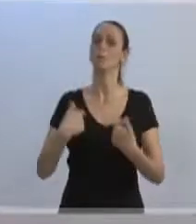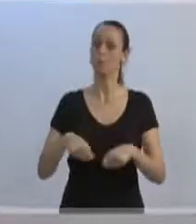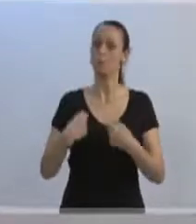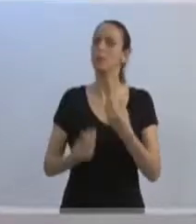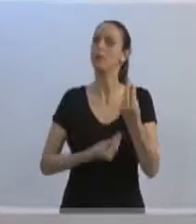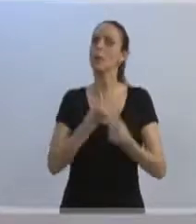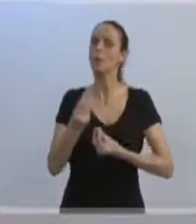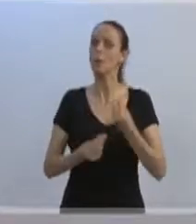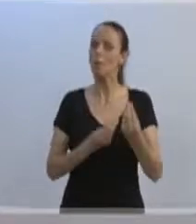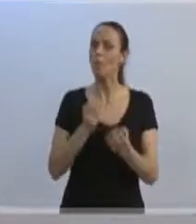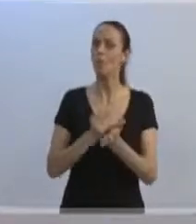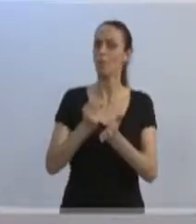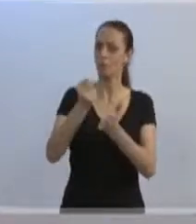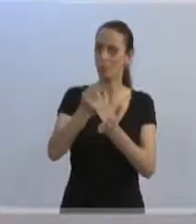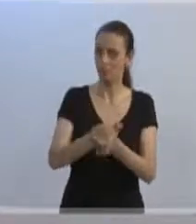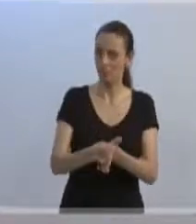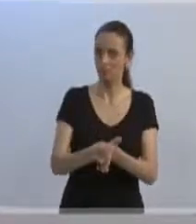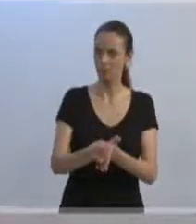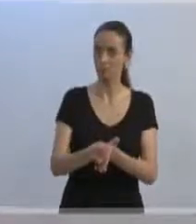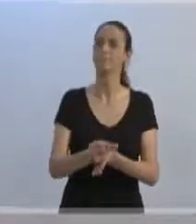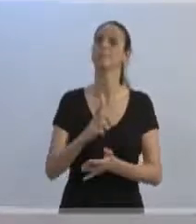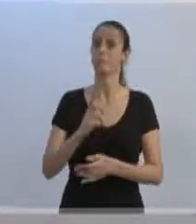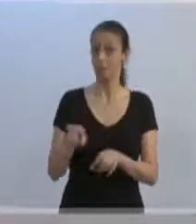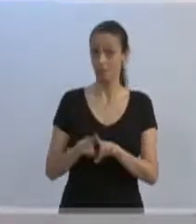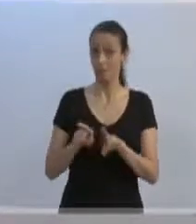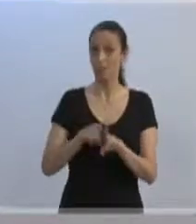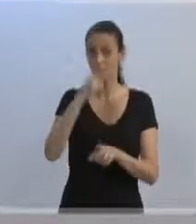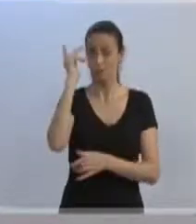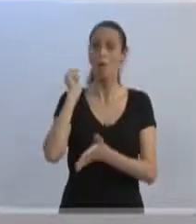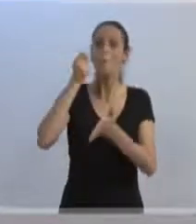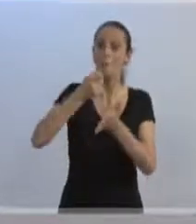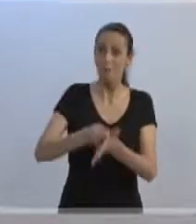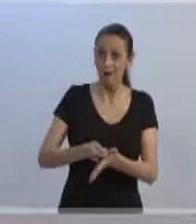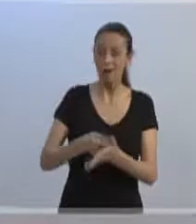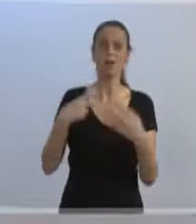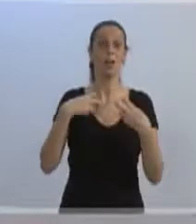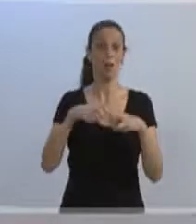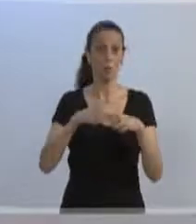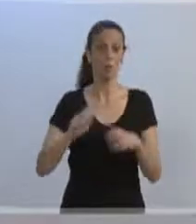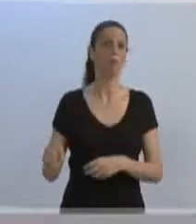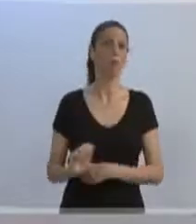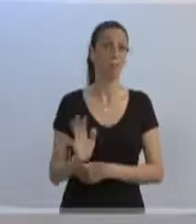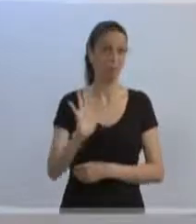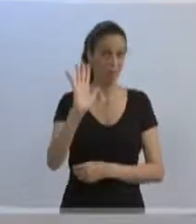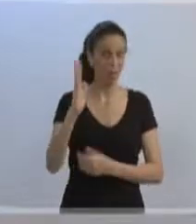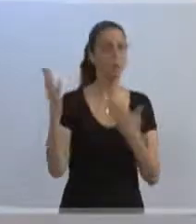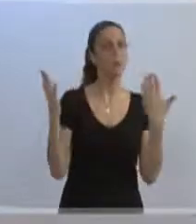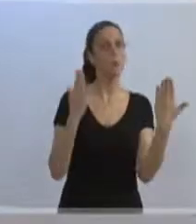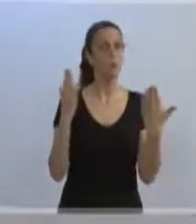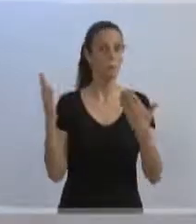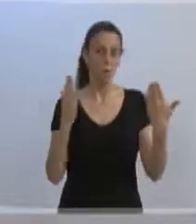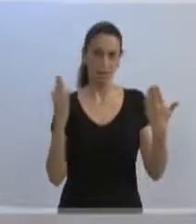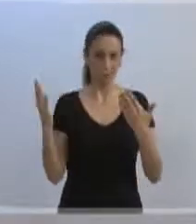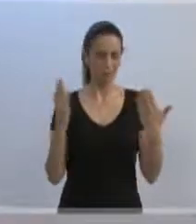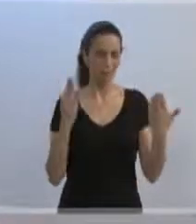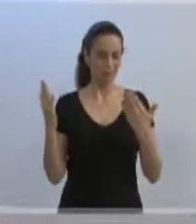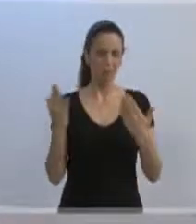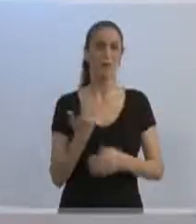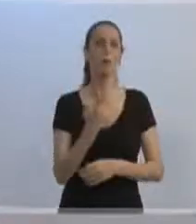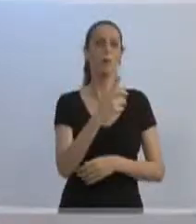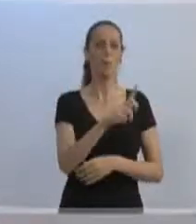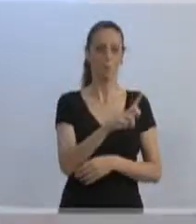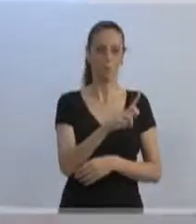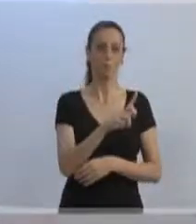desse contrato temos uma tarifa é relativamente alta se comparada com a condição é